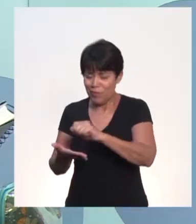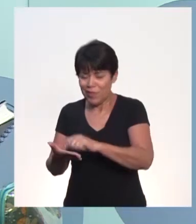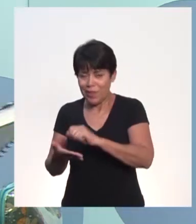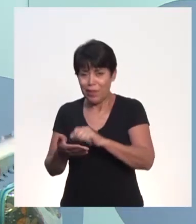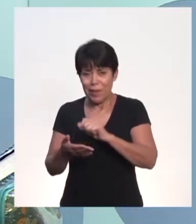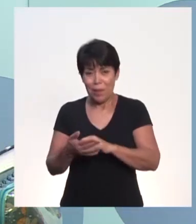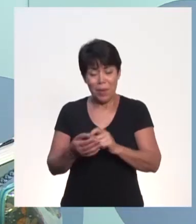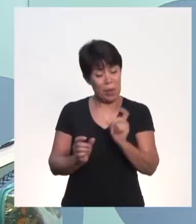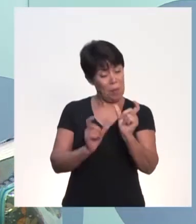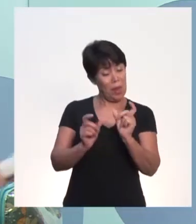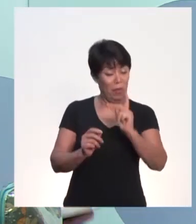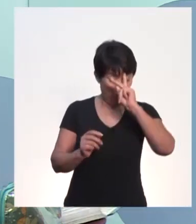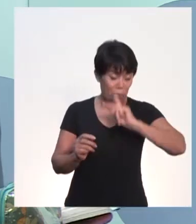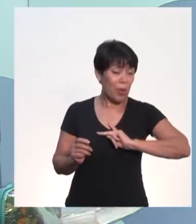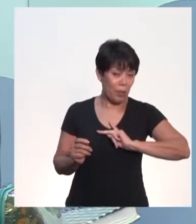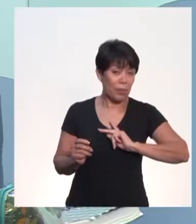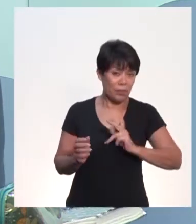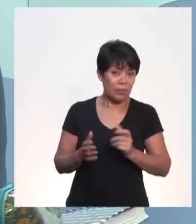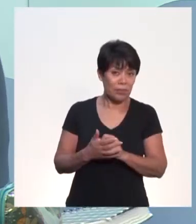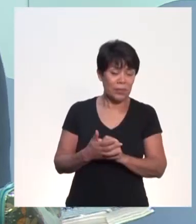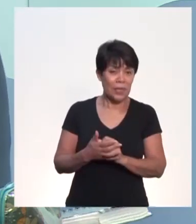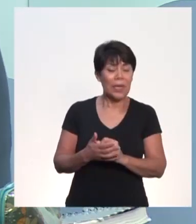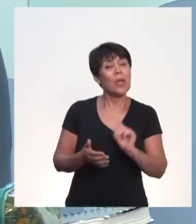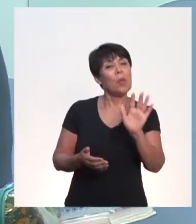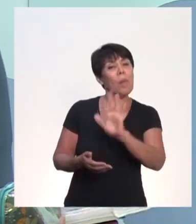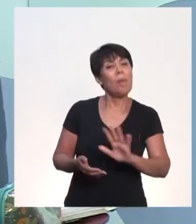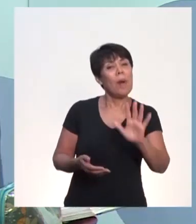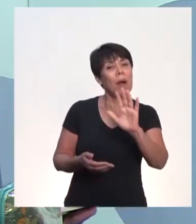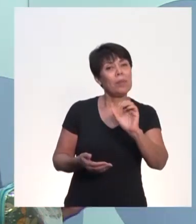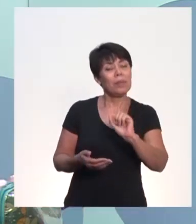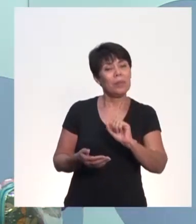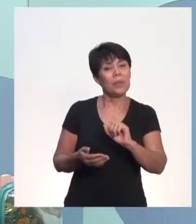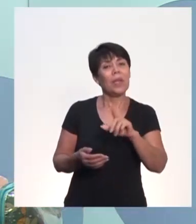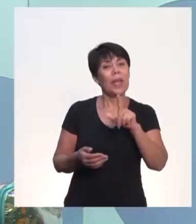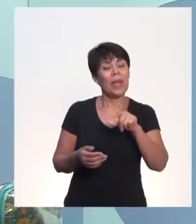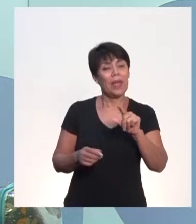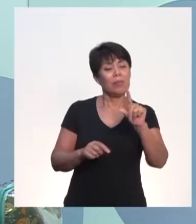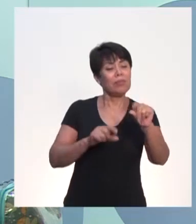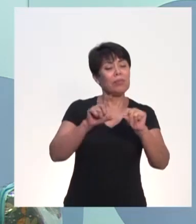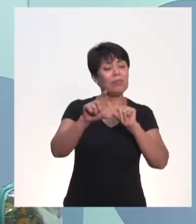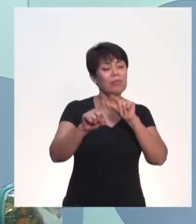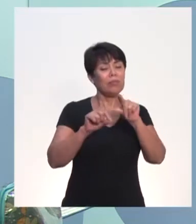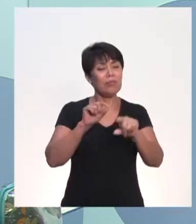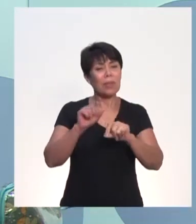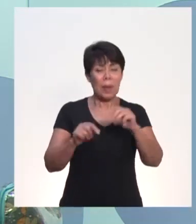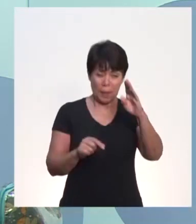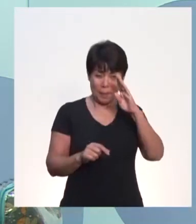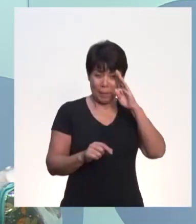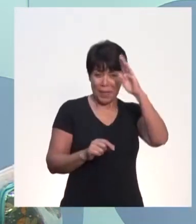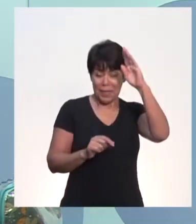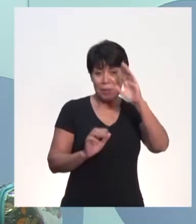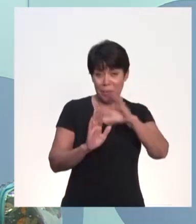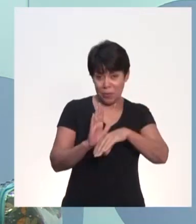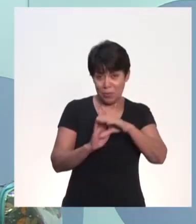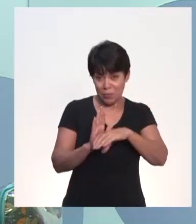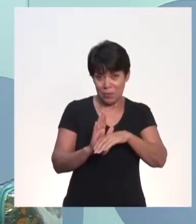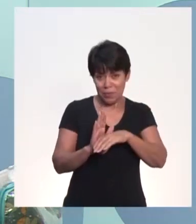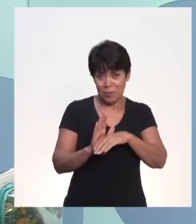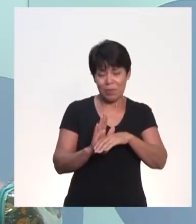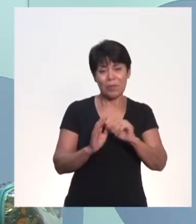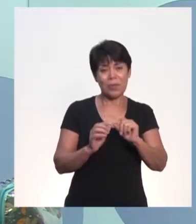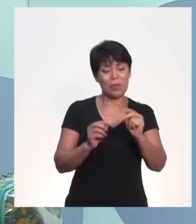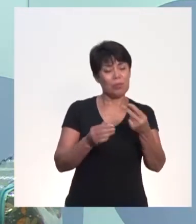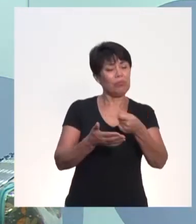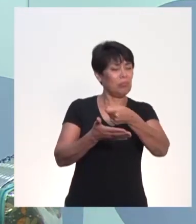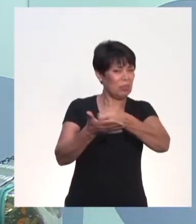nossas próprias palavras. E o mapa conceitual é pegar aquelas partes principais de conceitos de um determinado